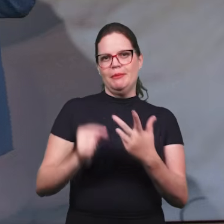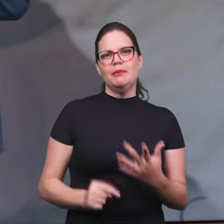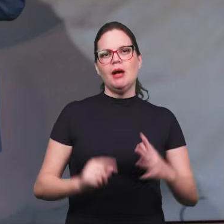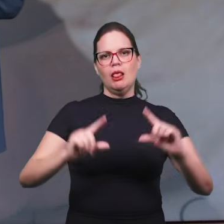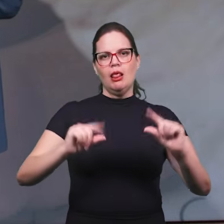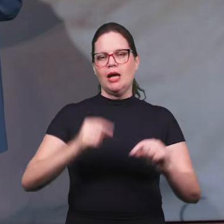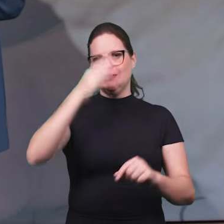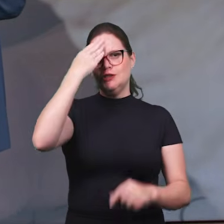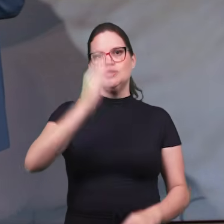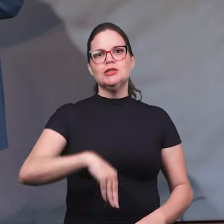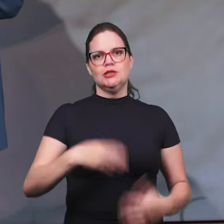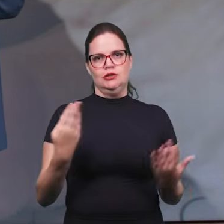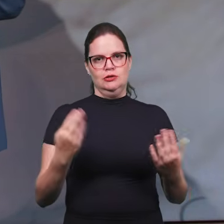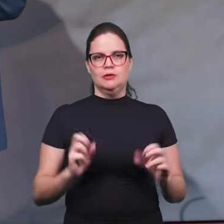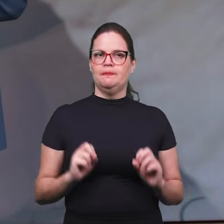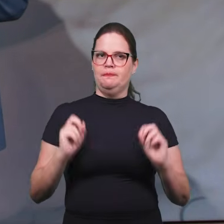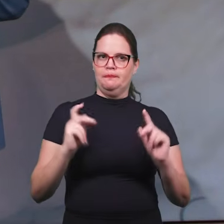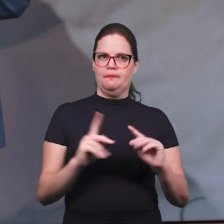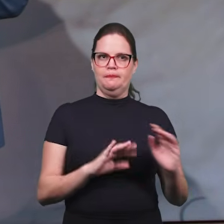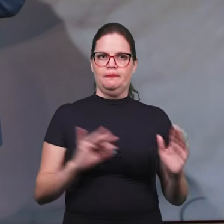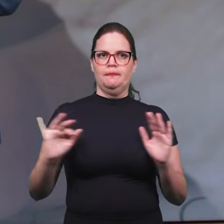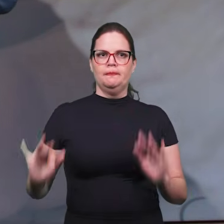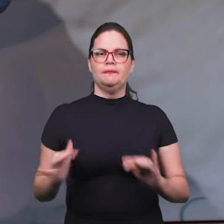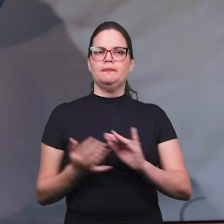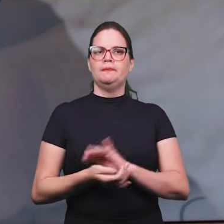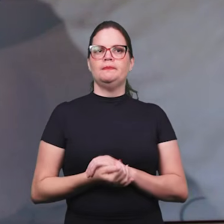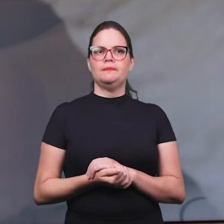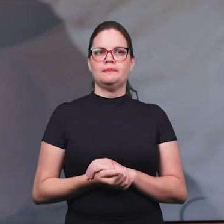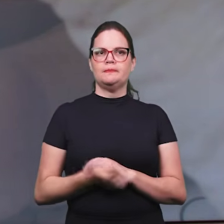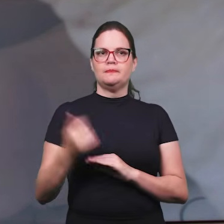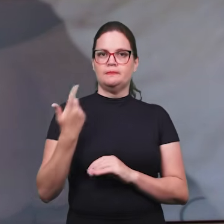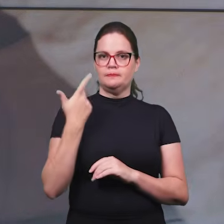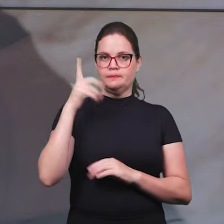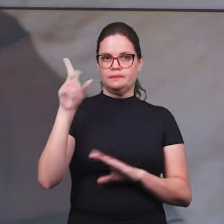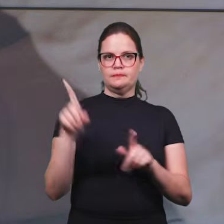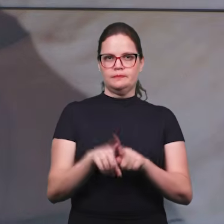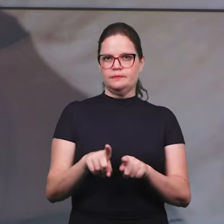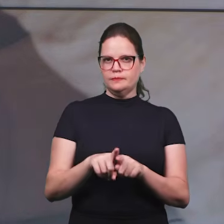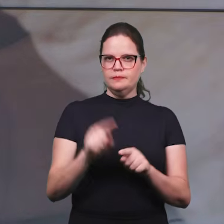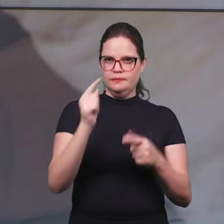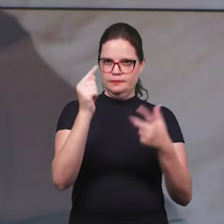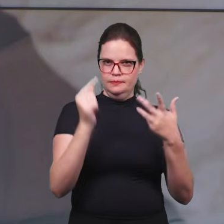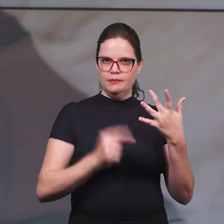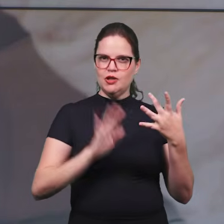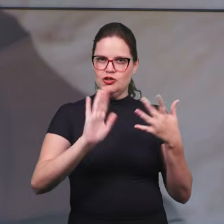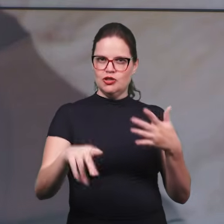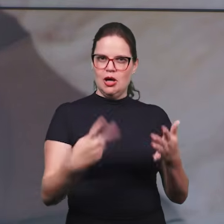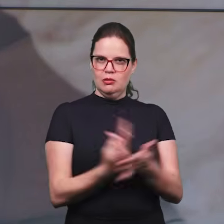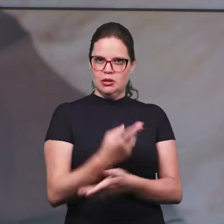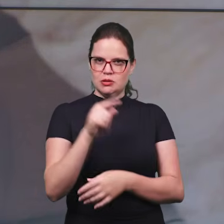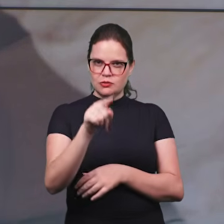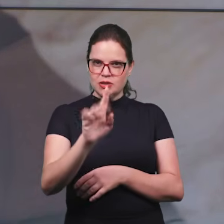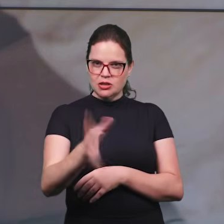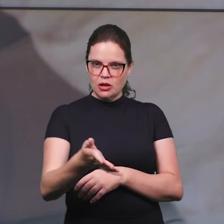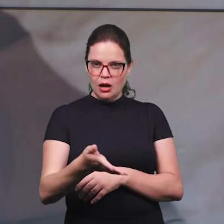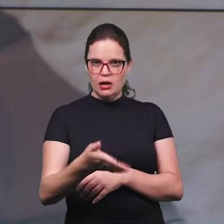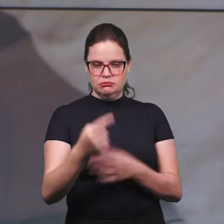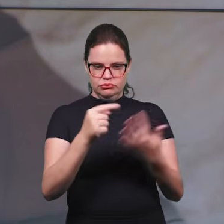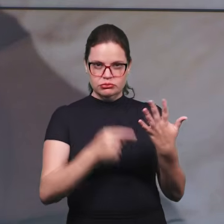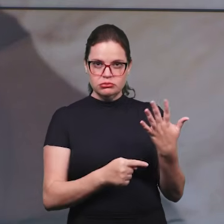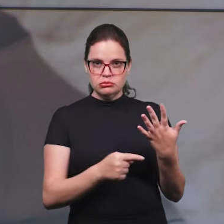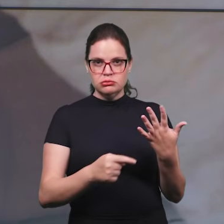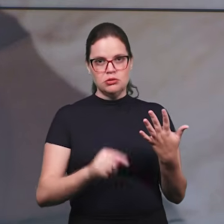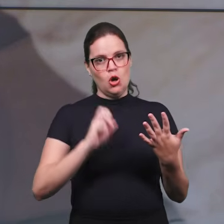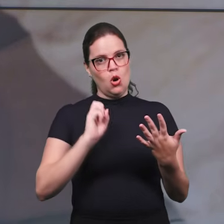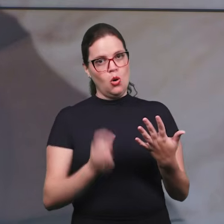pessoas e fazem elas desistir do projeto de estudos, tá? Alguma dessas situações ocorreu com você ou está ocorrendo,